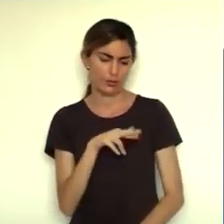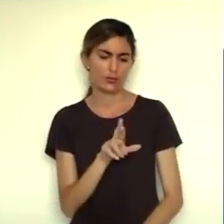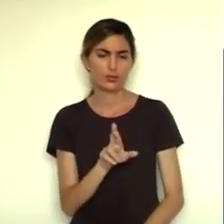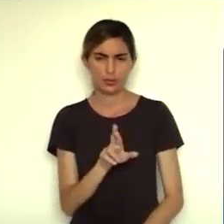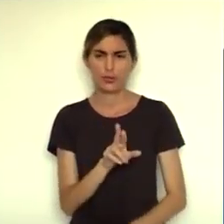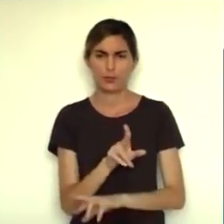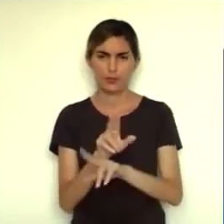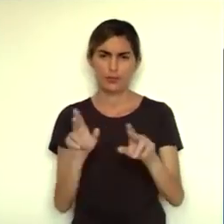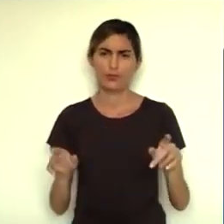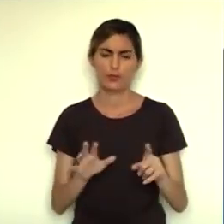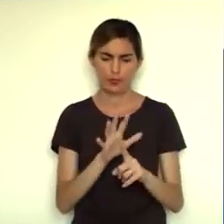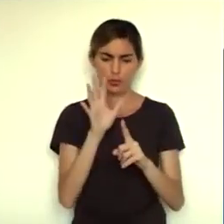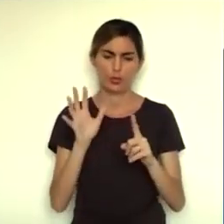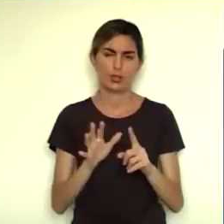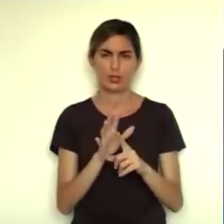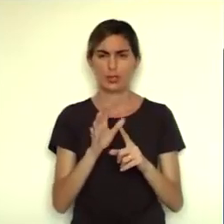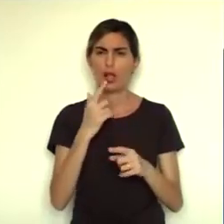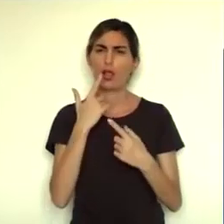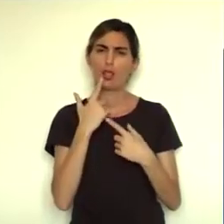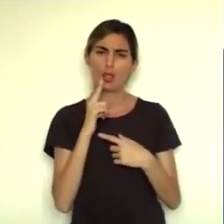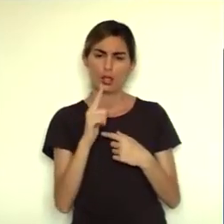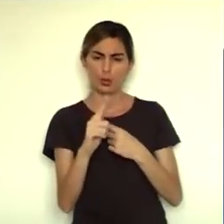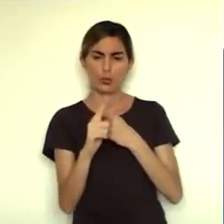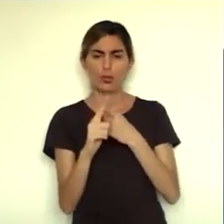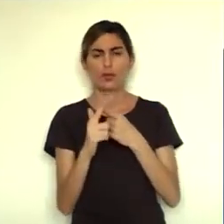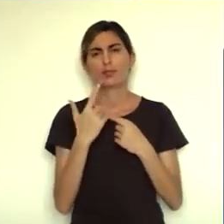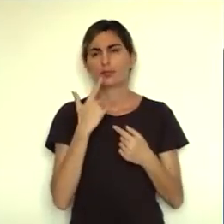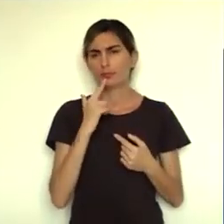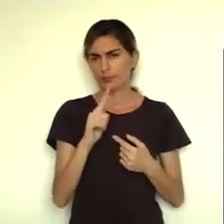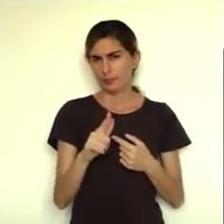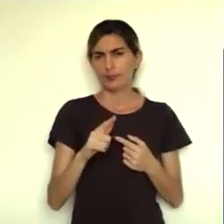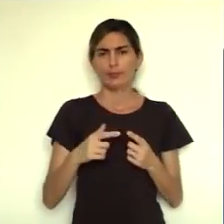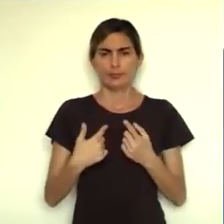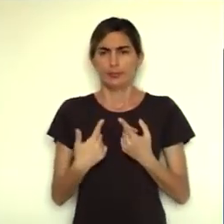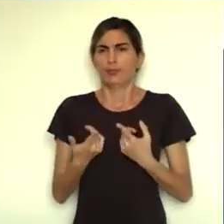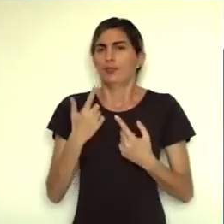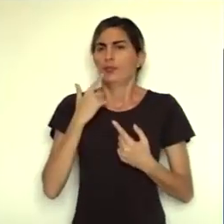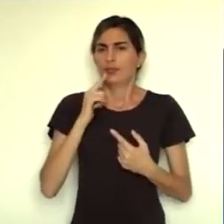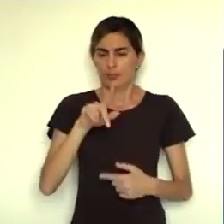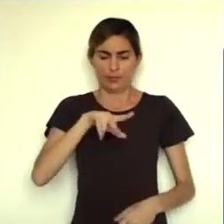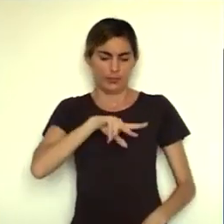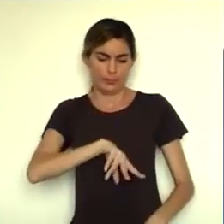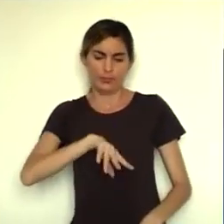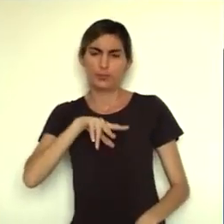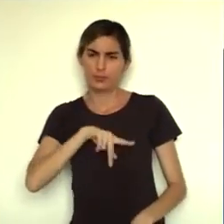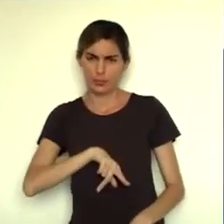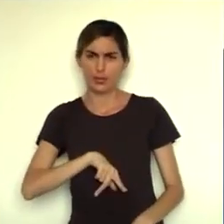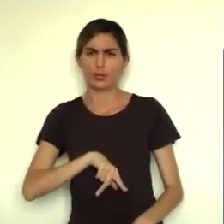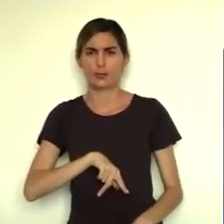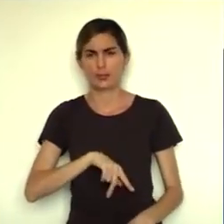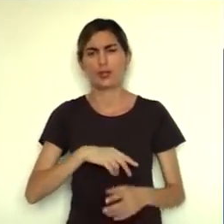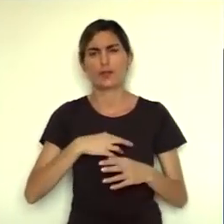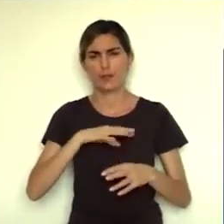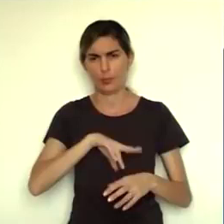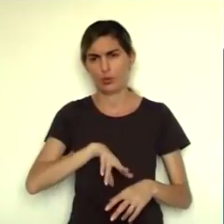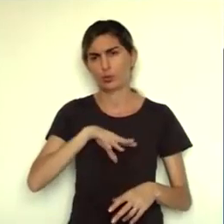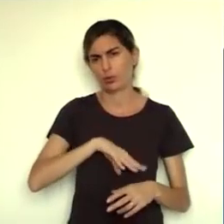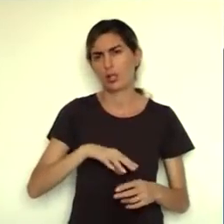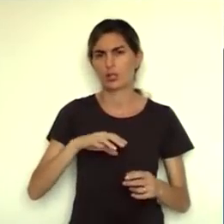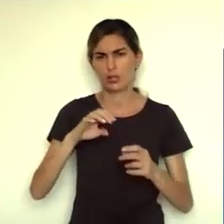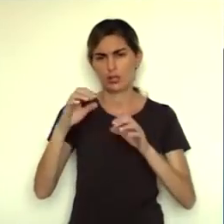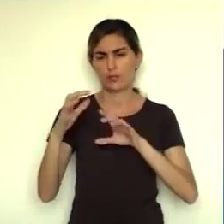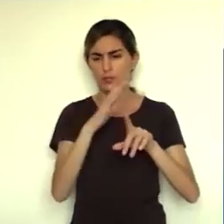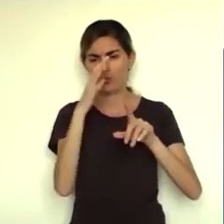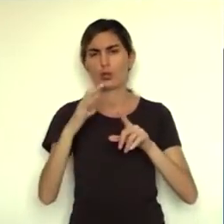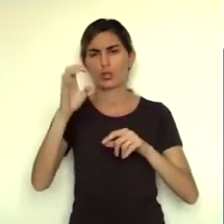a religião tivesse a sua influência. Na língua, né, obviamente, o predomínio da língua portuguesa, apesar de haver